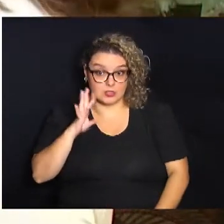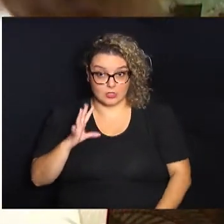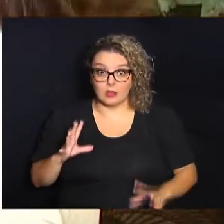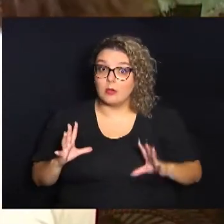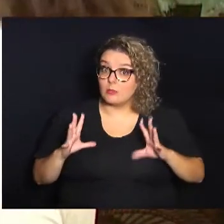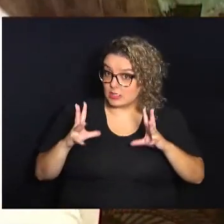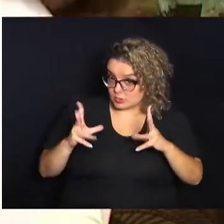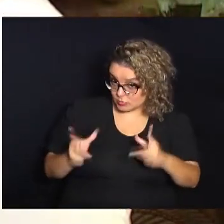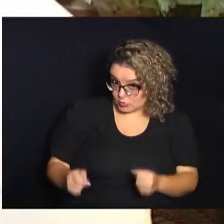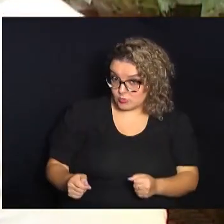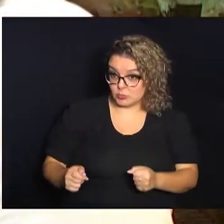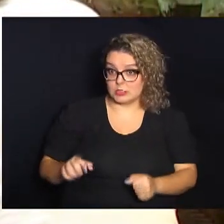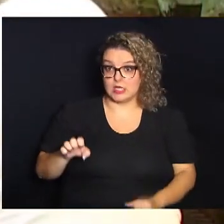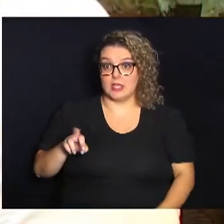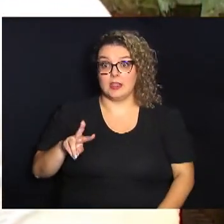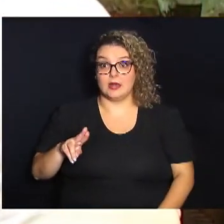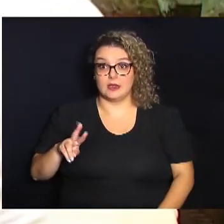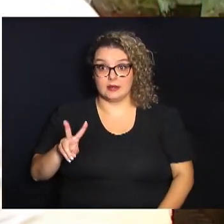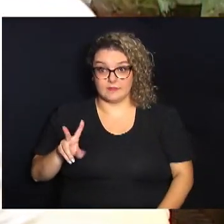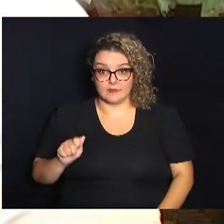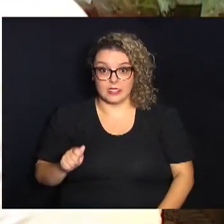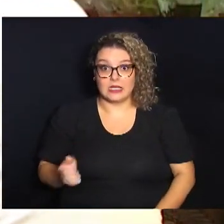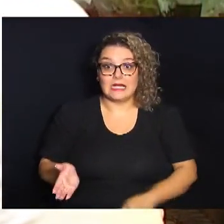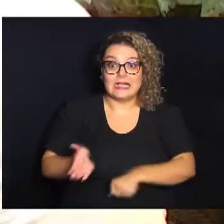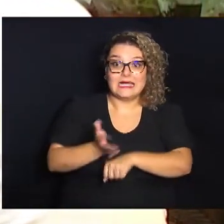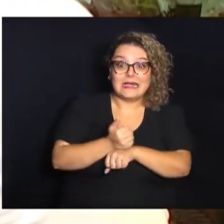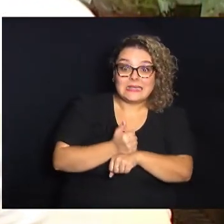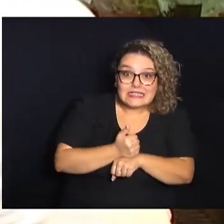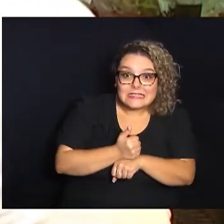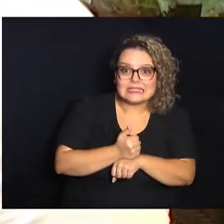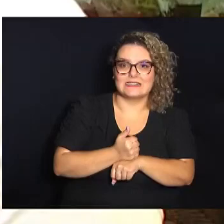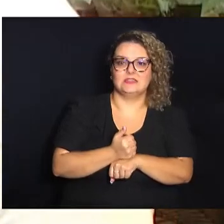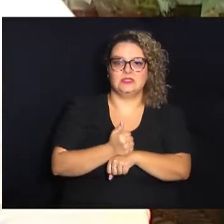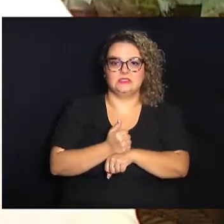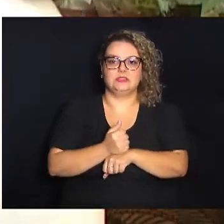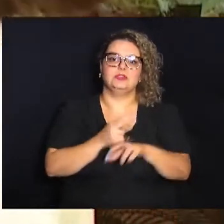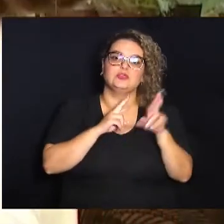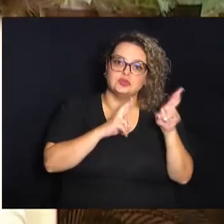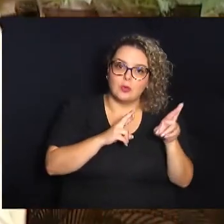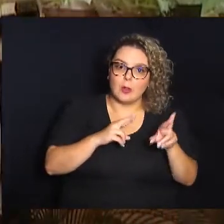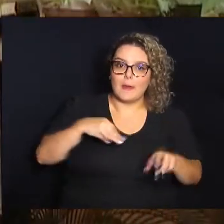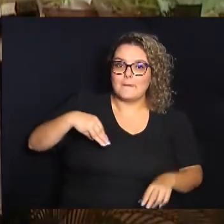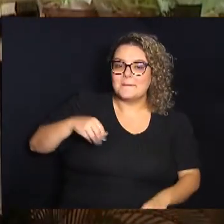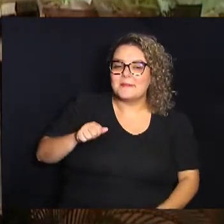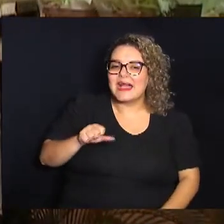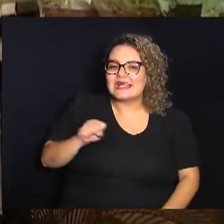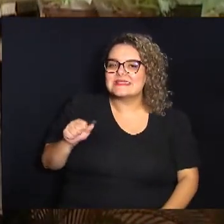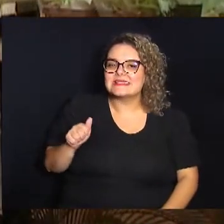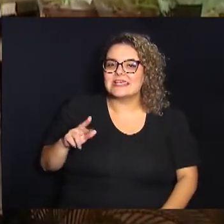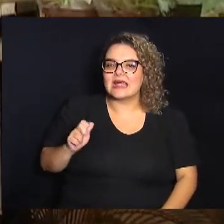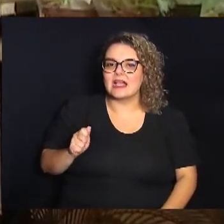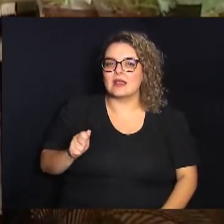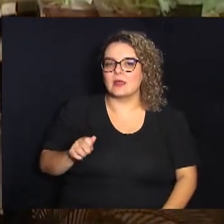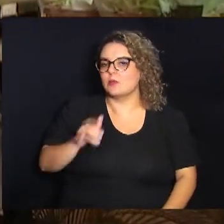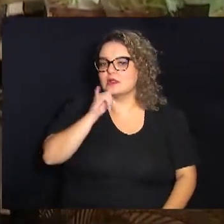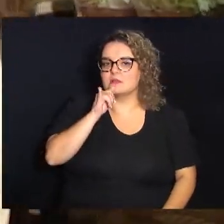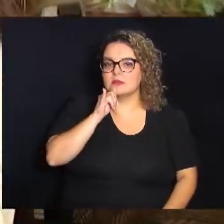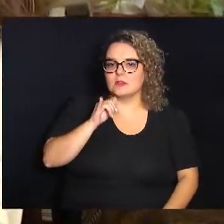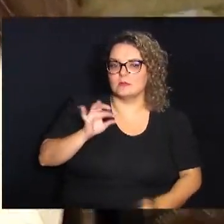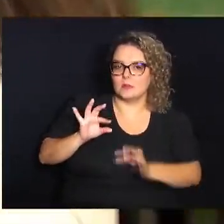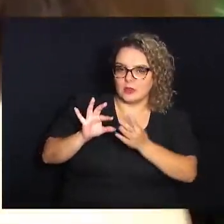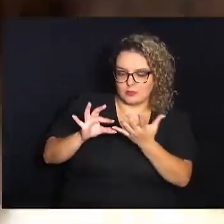as ervas, antes de dormir, você pode macerar uma folhinha. O que é isso? É pegar uma folhinha aqui mesmo,